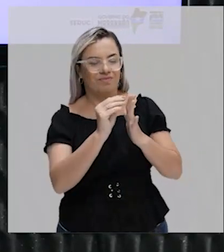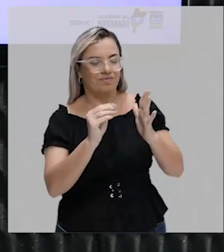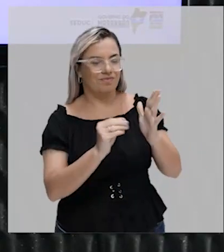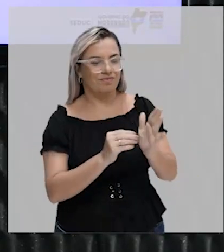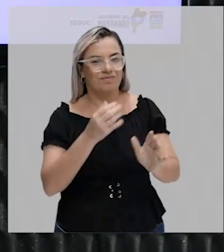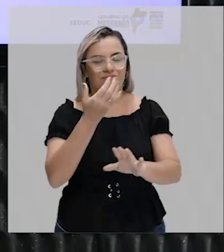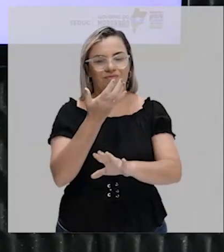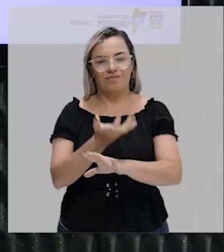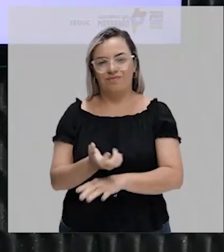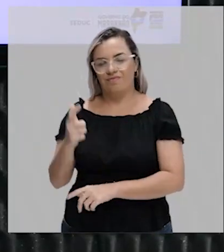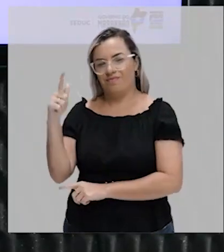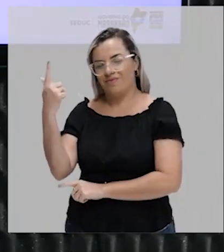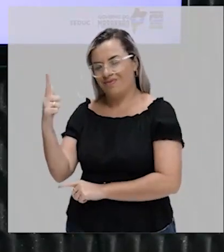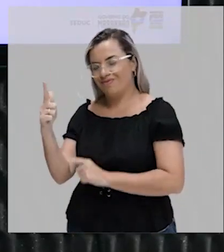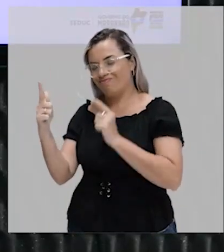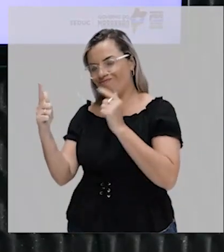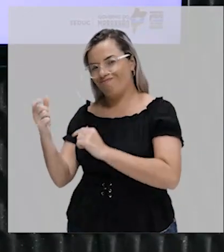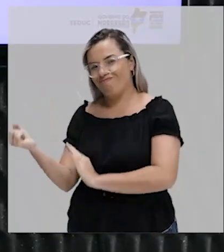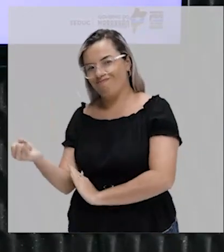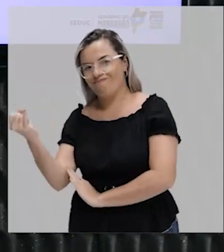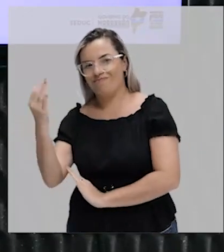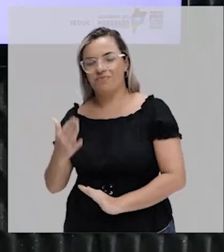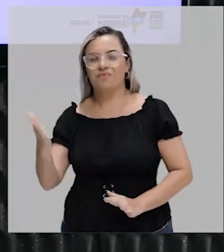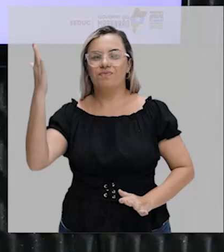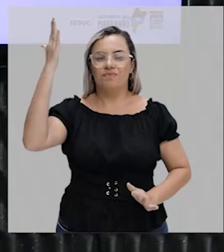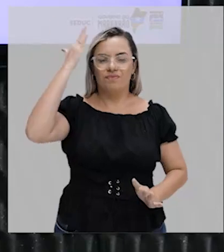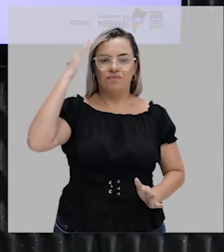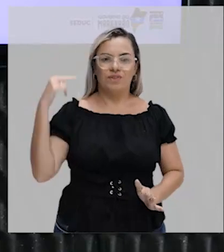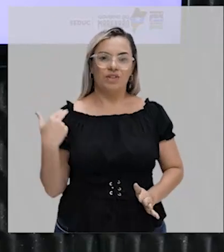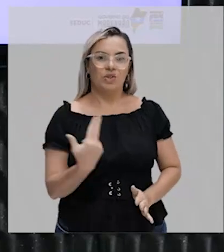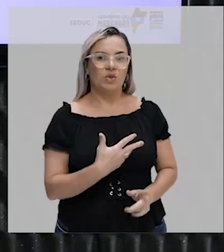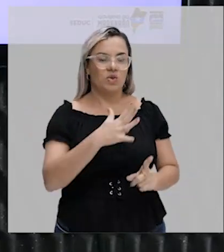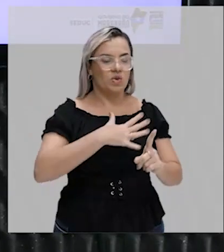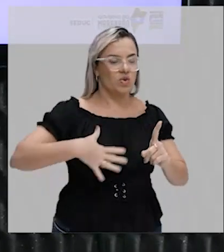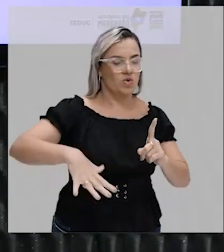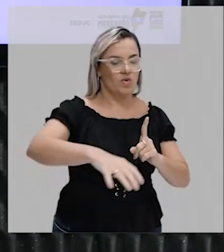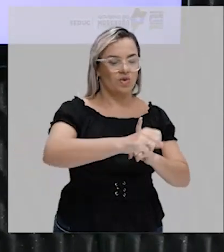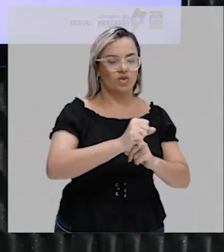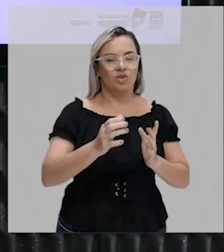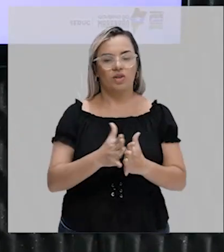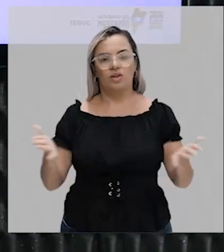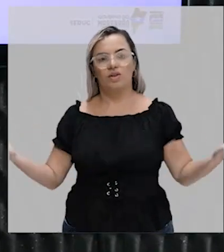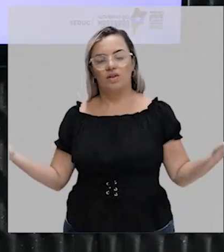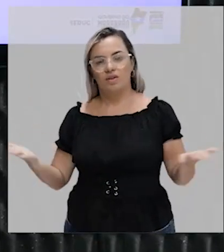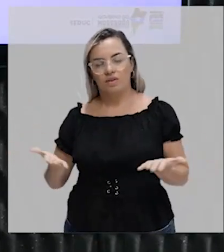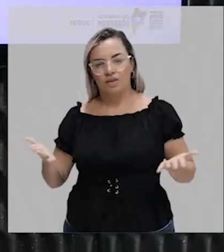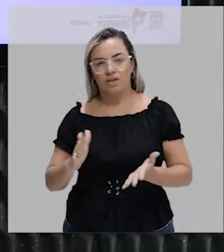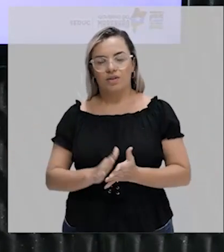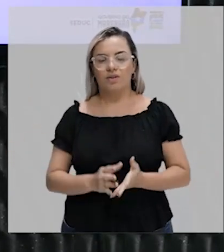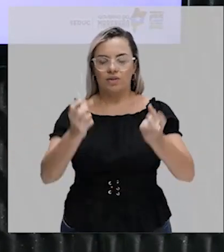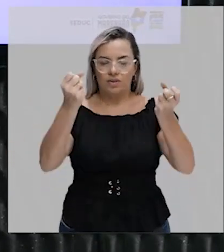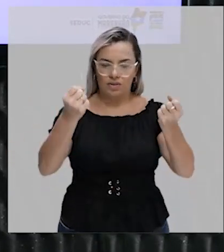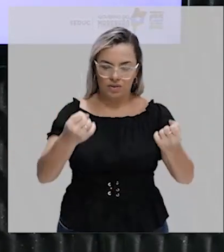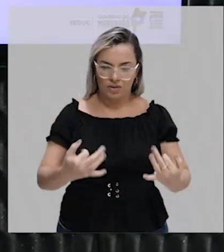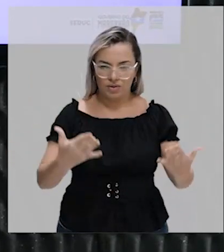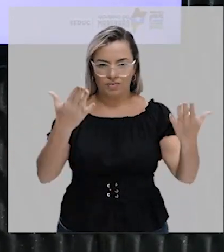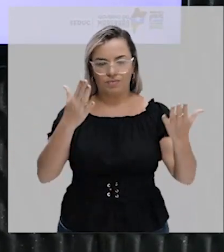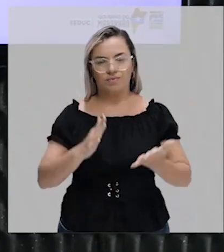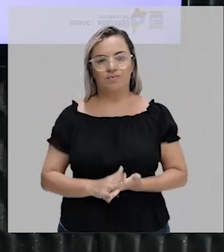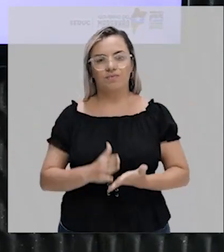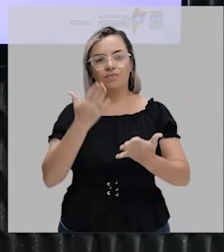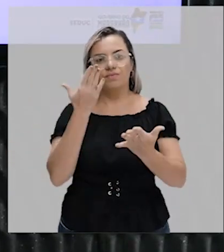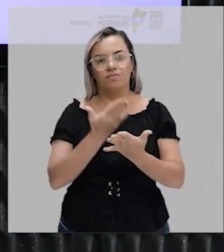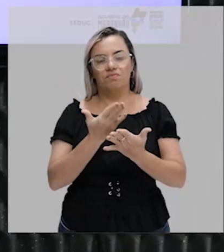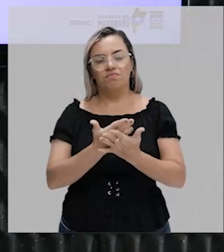tá certo? Que é muito importante para o entendimento da nossa sociedade. E hoje, tá, nós vamos falar sobre uma aula